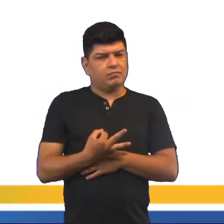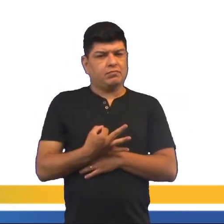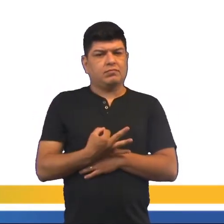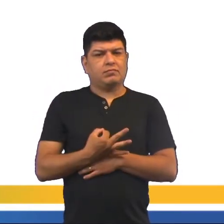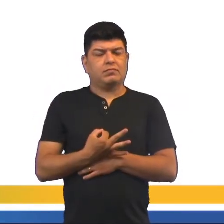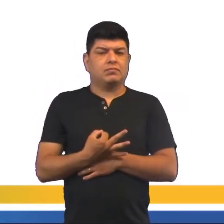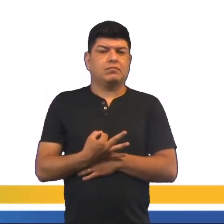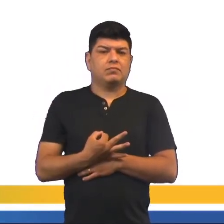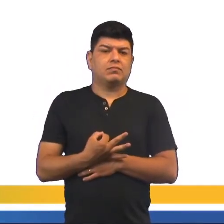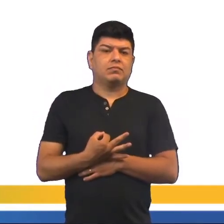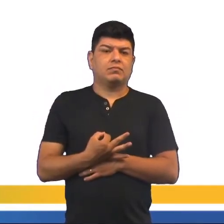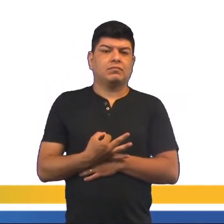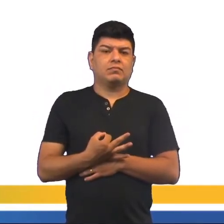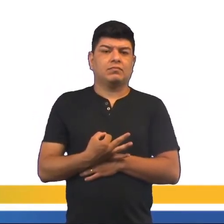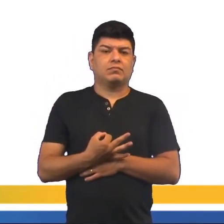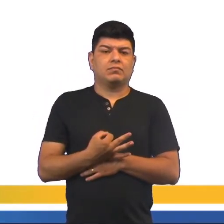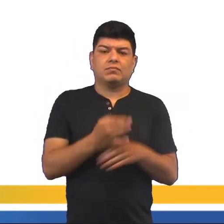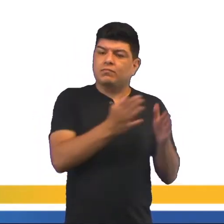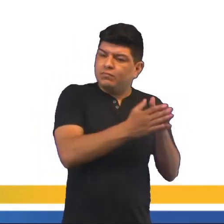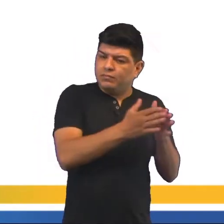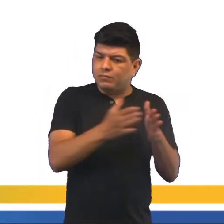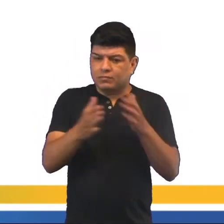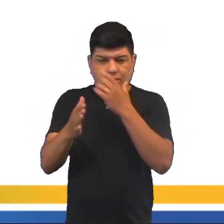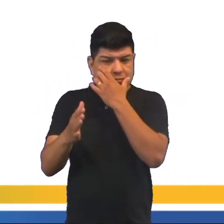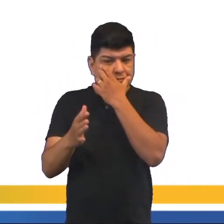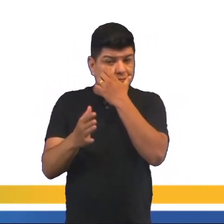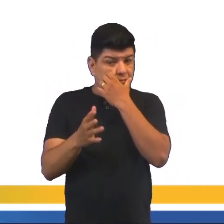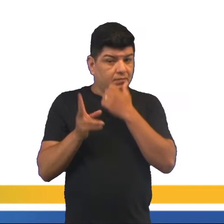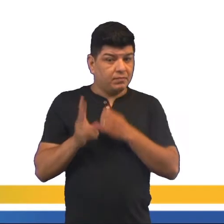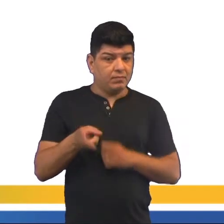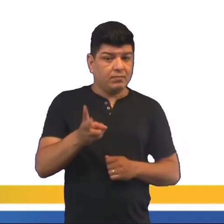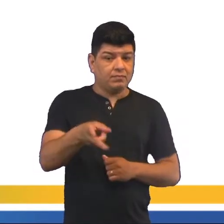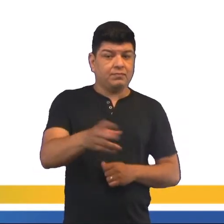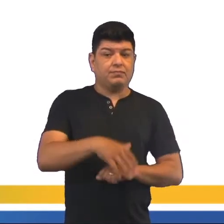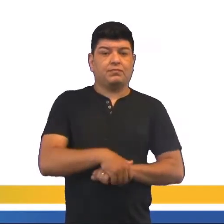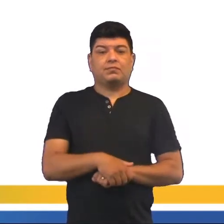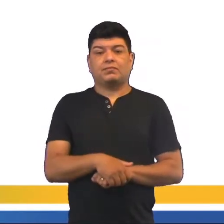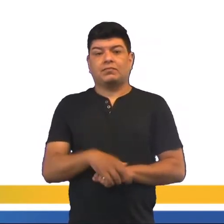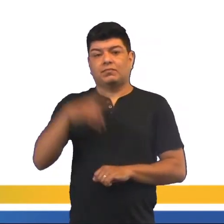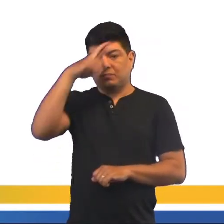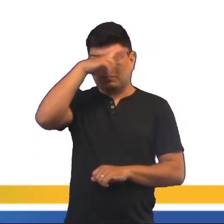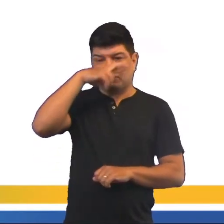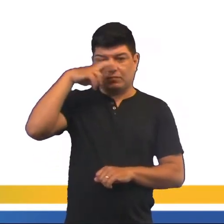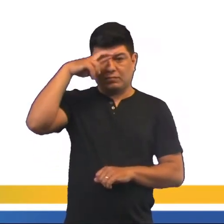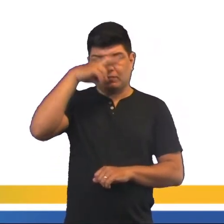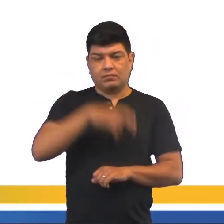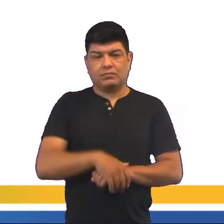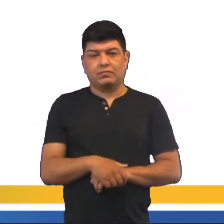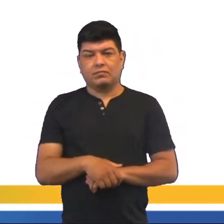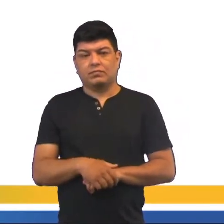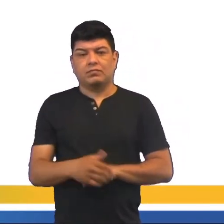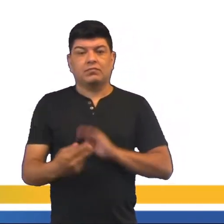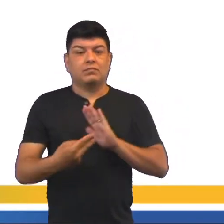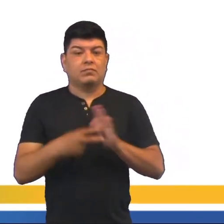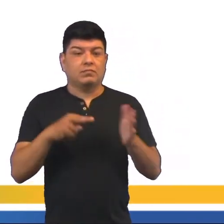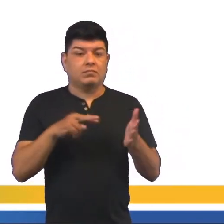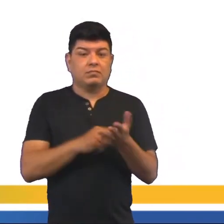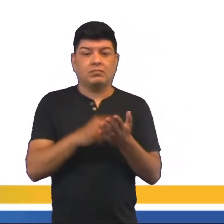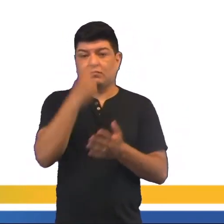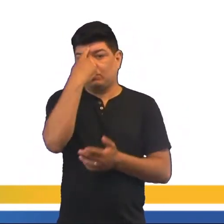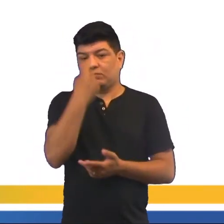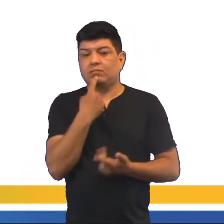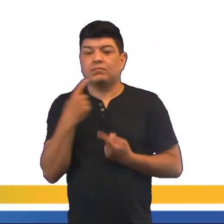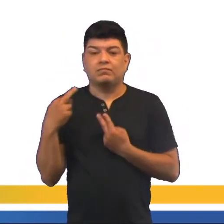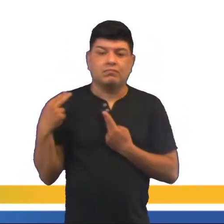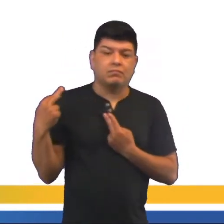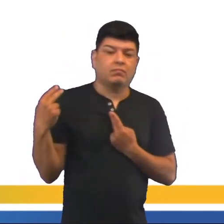corretamente? Vamos, no decorrer da aula, continuar, né, verificando. O que são figuras